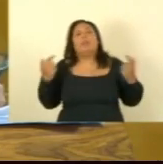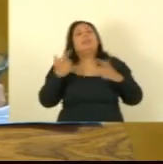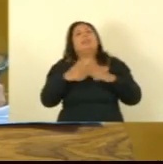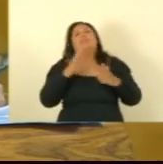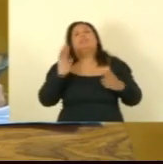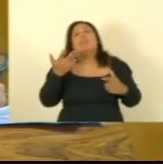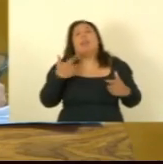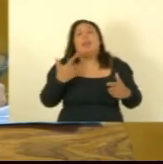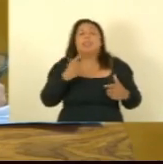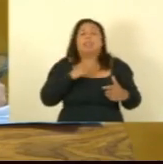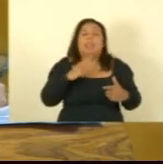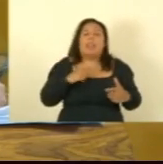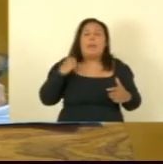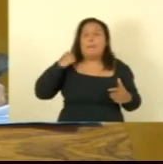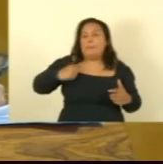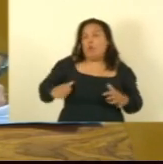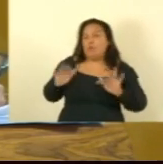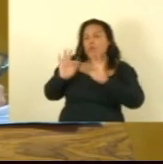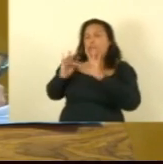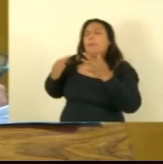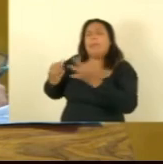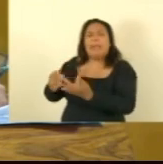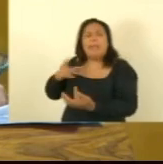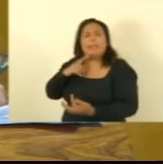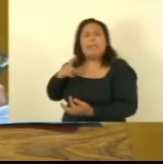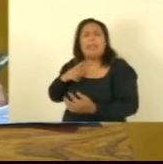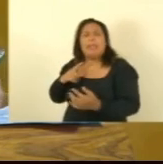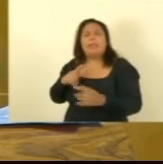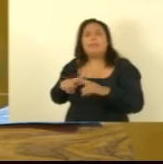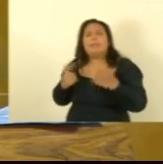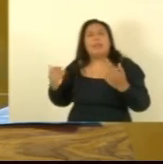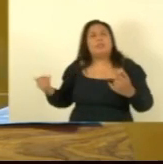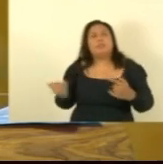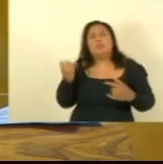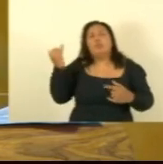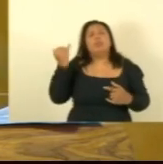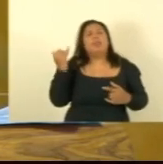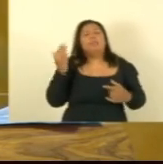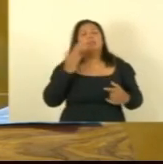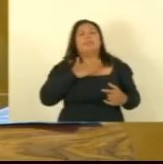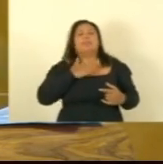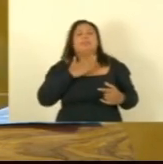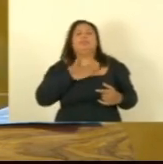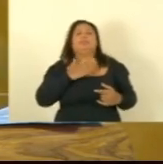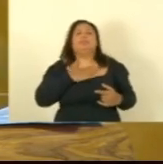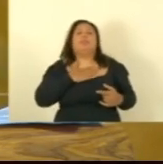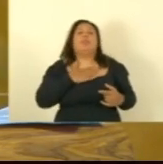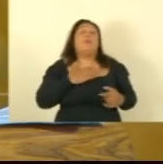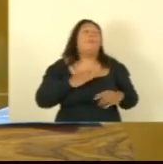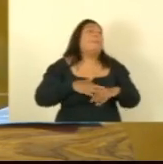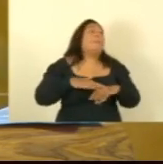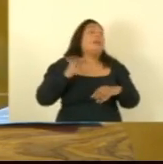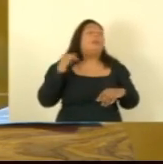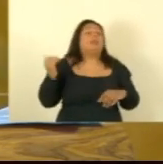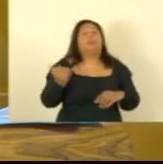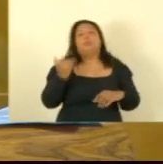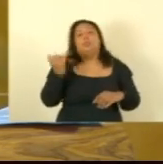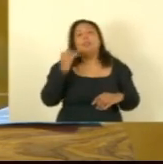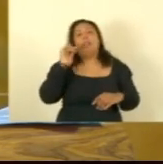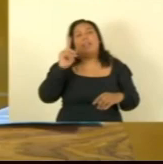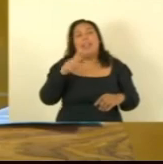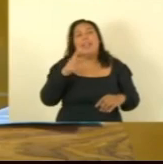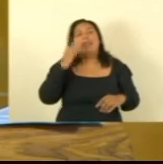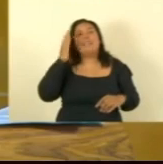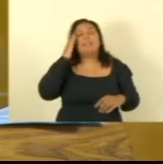dê Bolsa Família. E o mais importante, para mim, o mais importante é